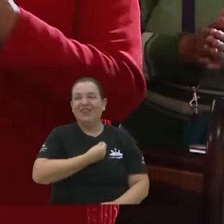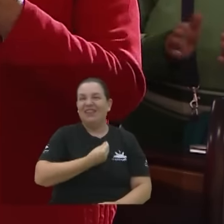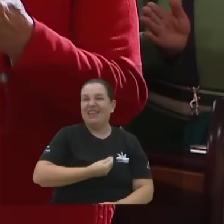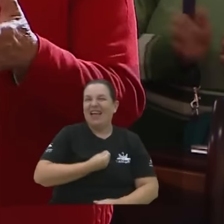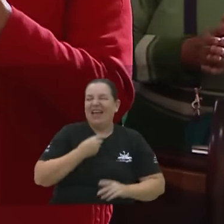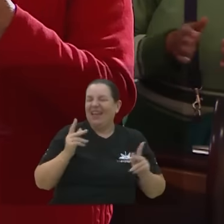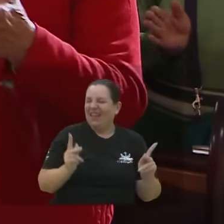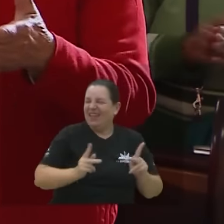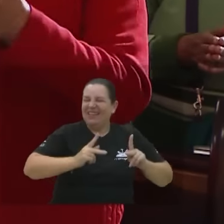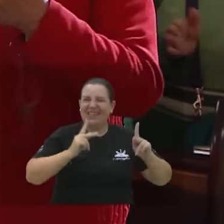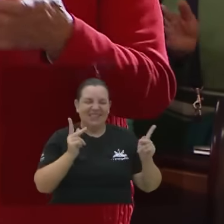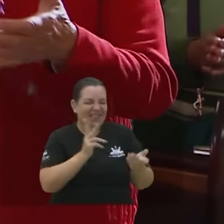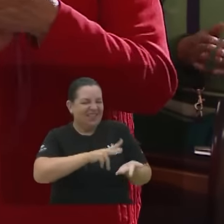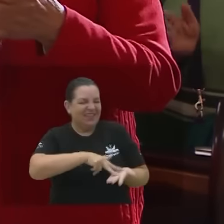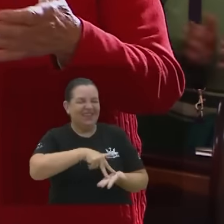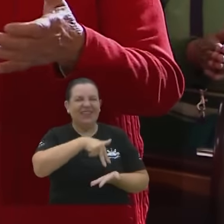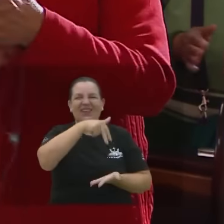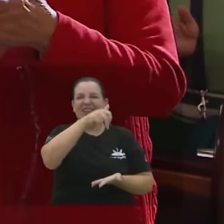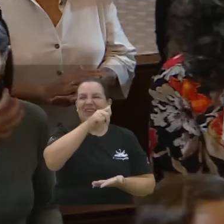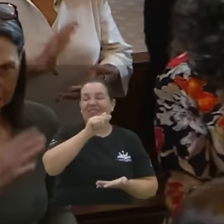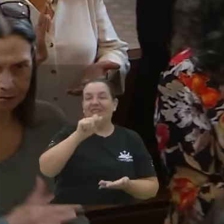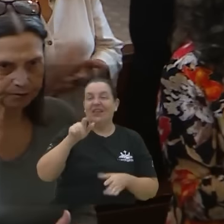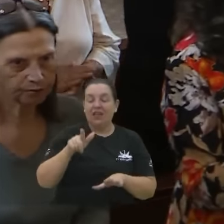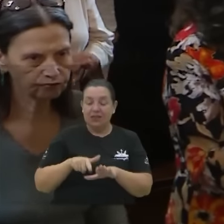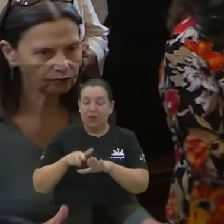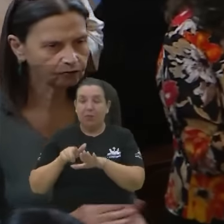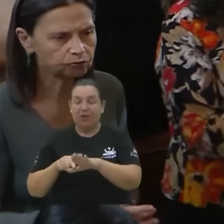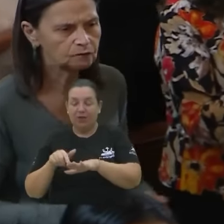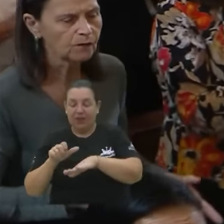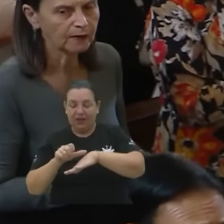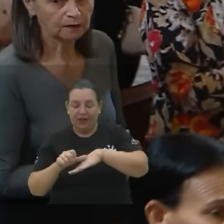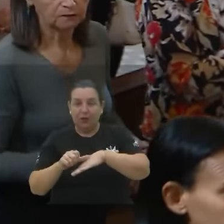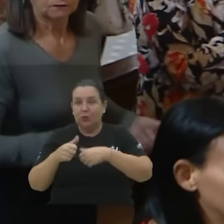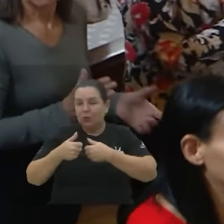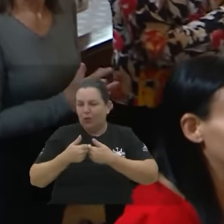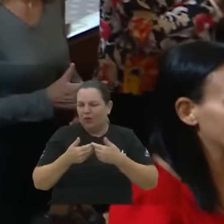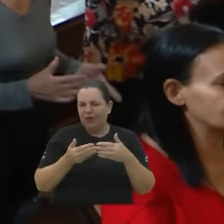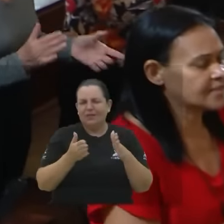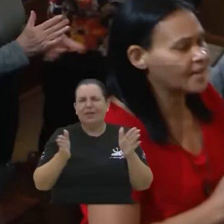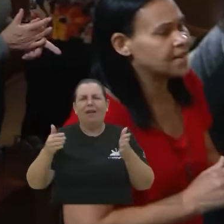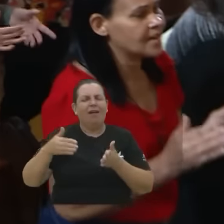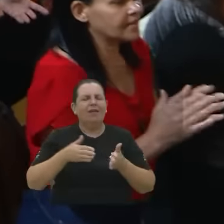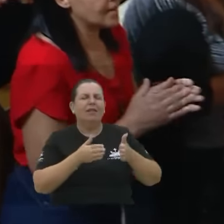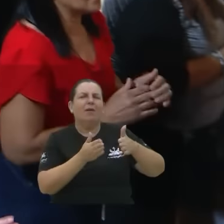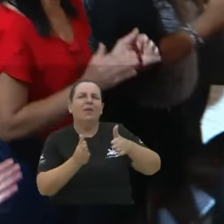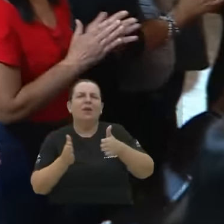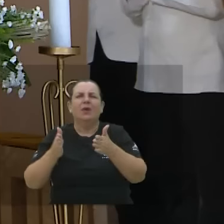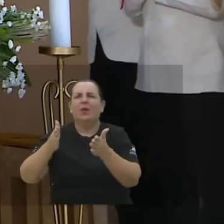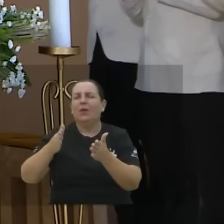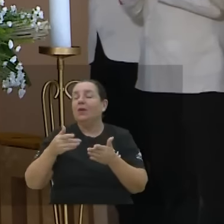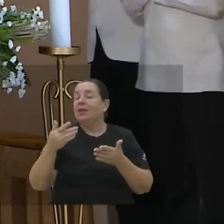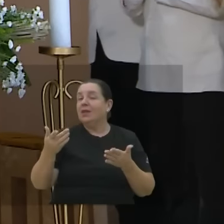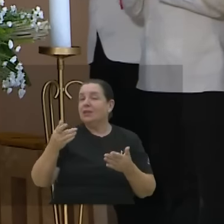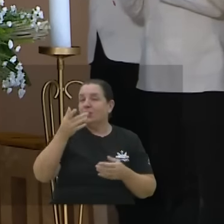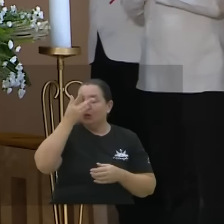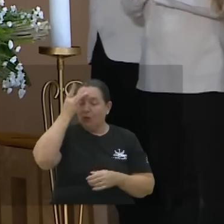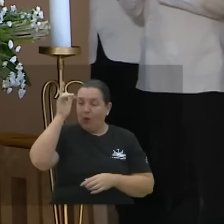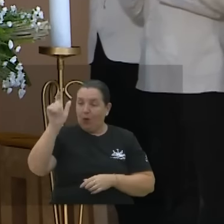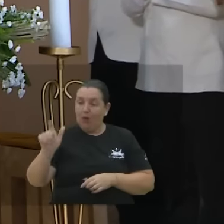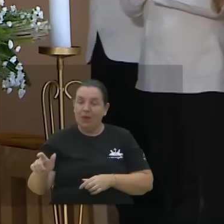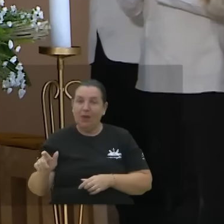a vida renasceu. Seu preferido nova estrada abriu, e